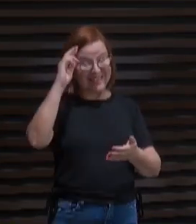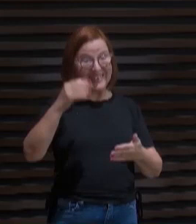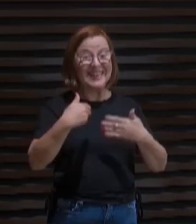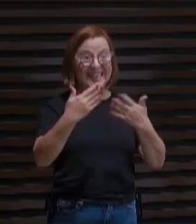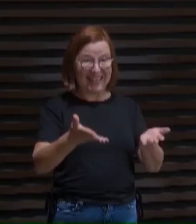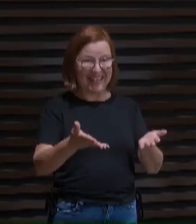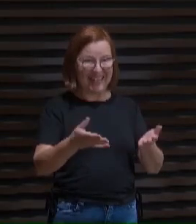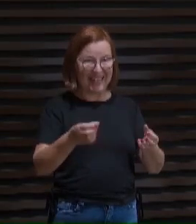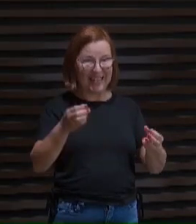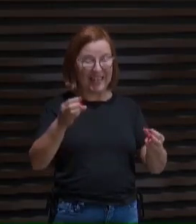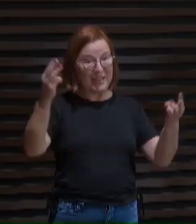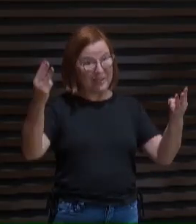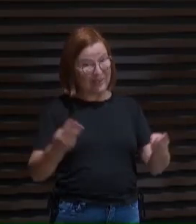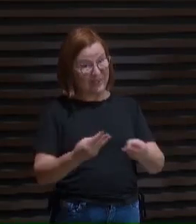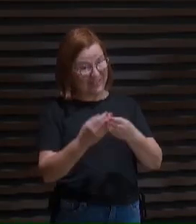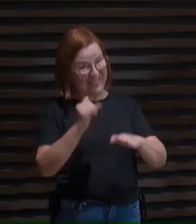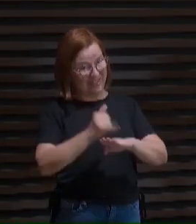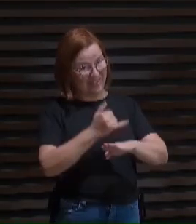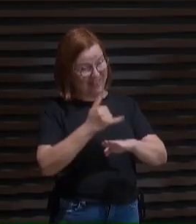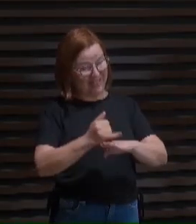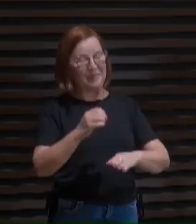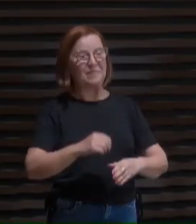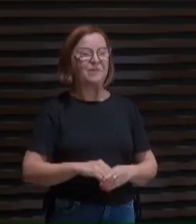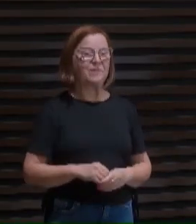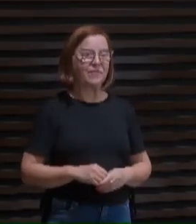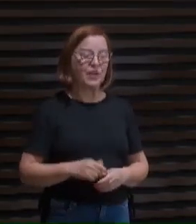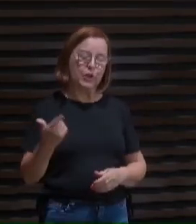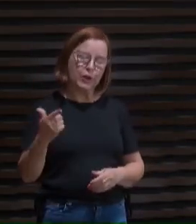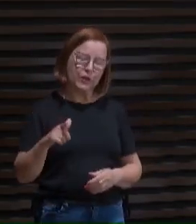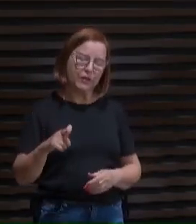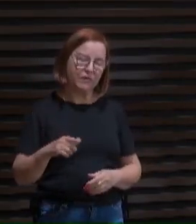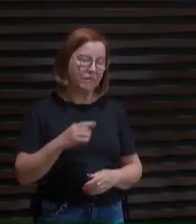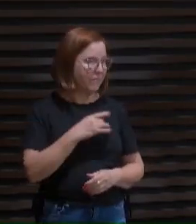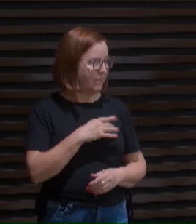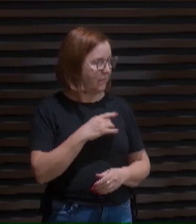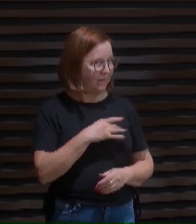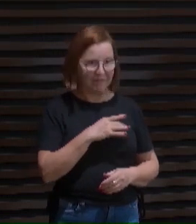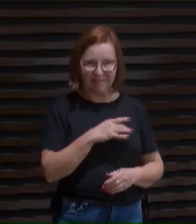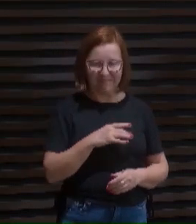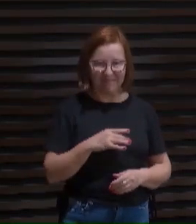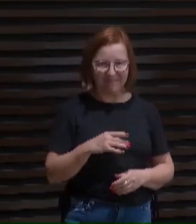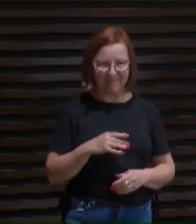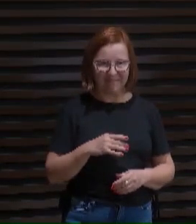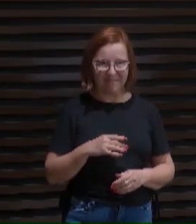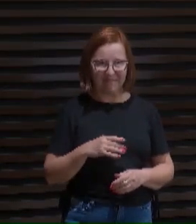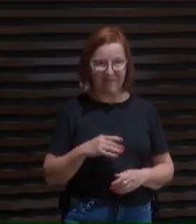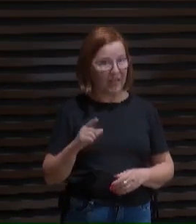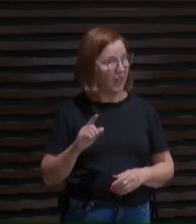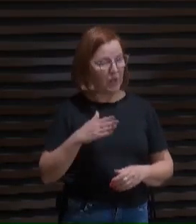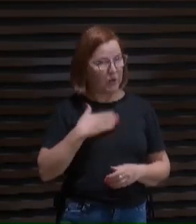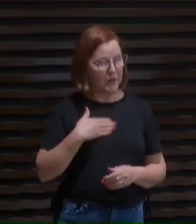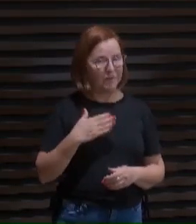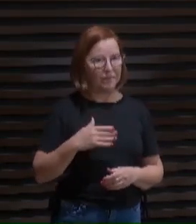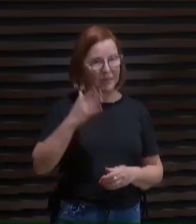ó Judá e Jerusalém. Aí ele vai repetir de novo, não temais, nem vos assusteis.